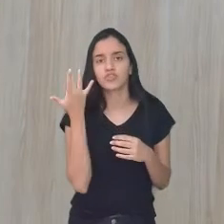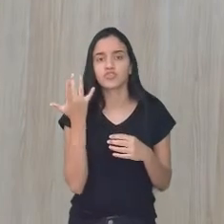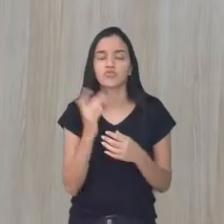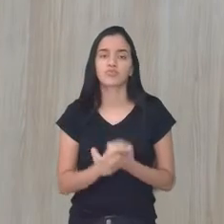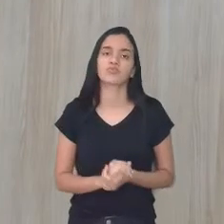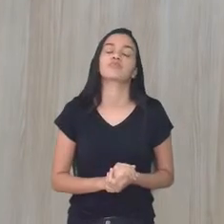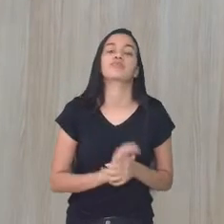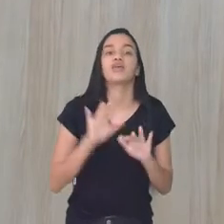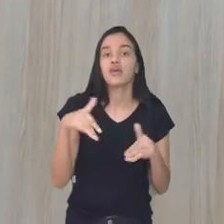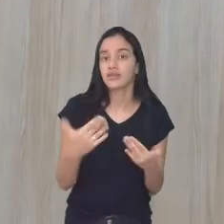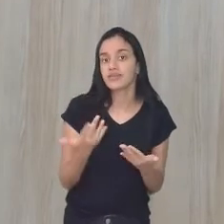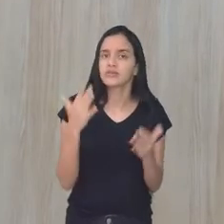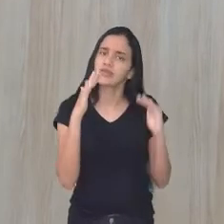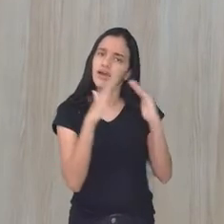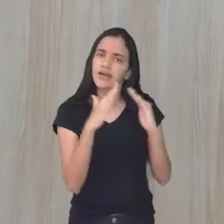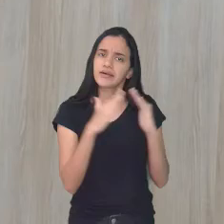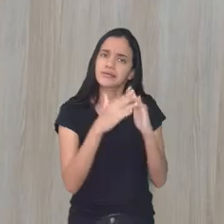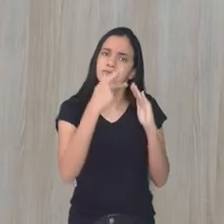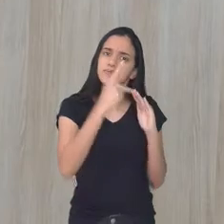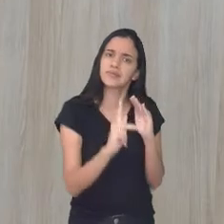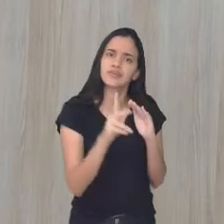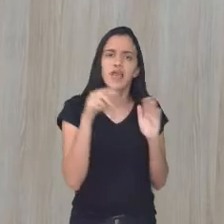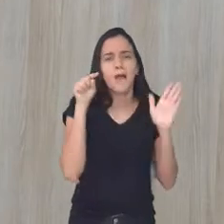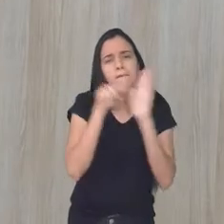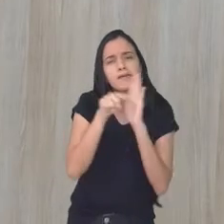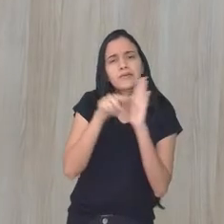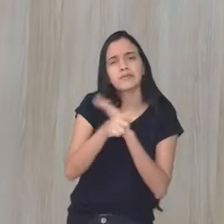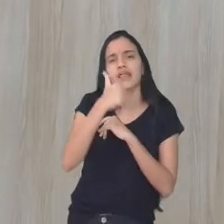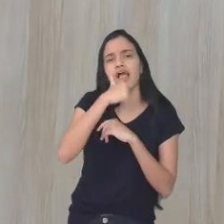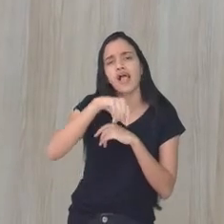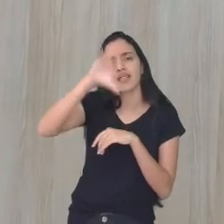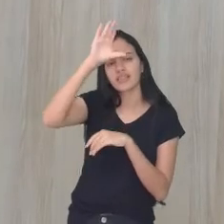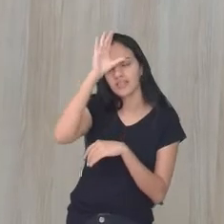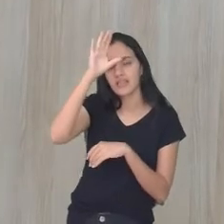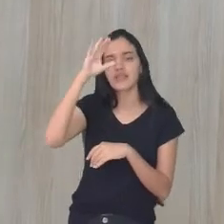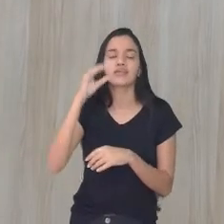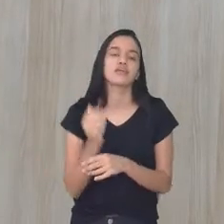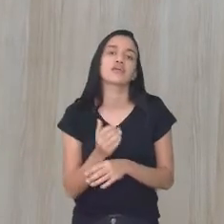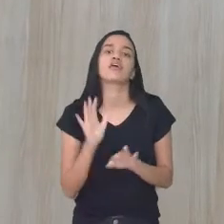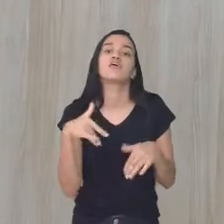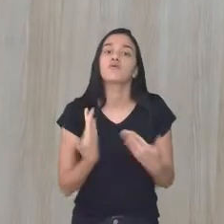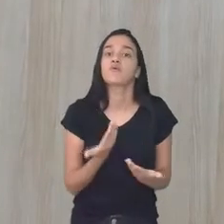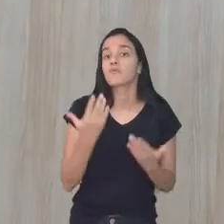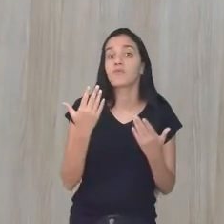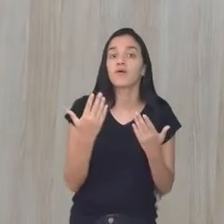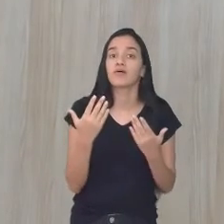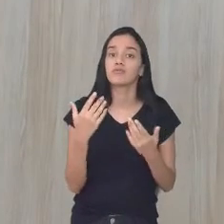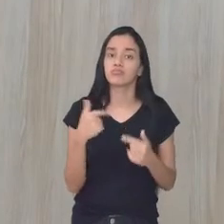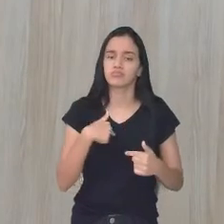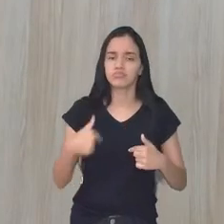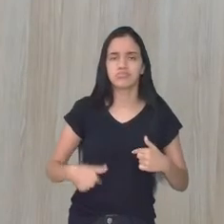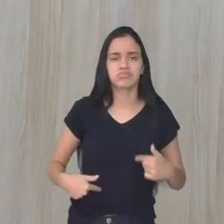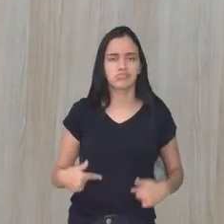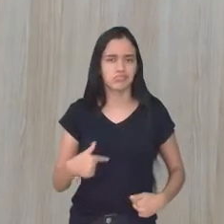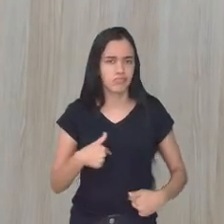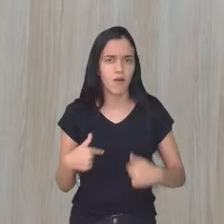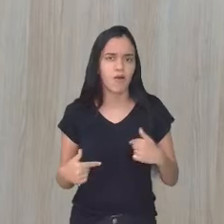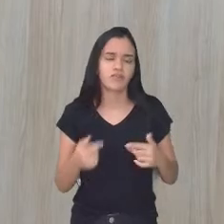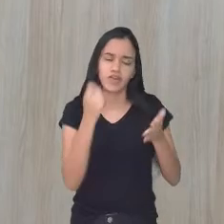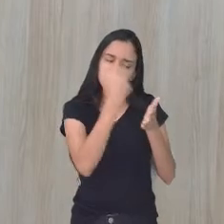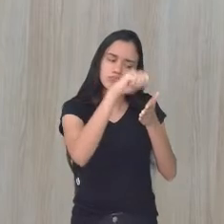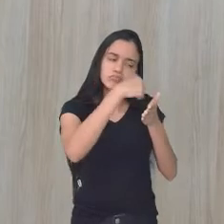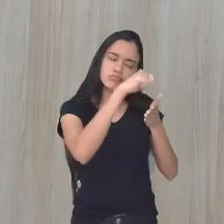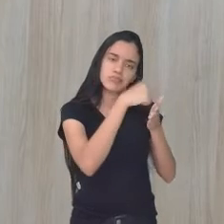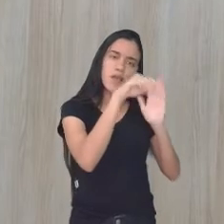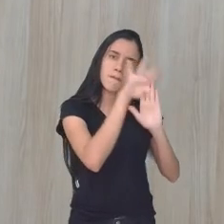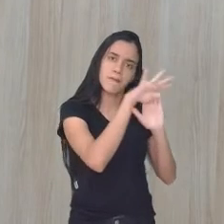de vocês. Aí na casa de vocês, pergunta a tia, a mãe, a madrinha, o pai, qual o órgão que eles acham. E vai anotando. Depois que você